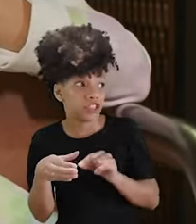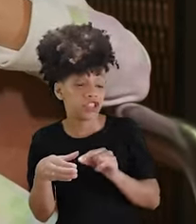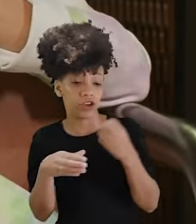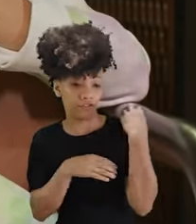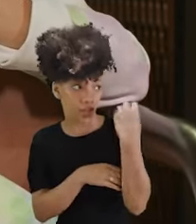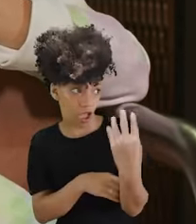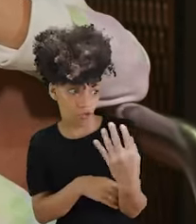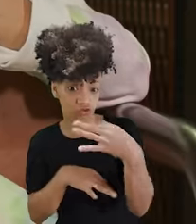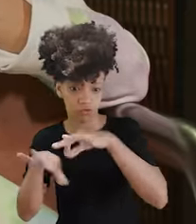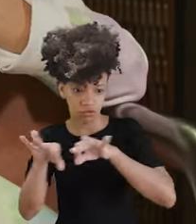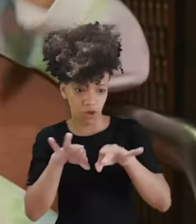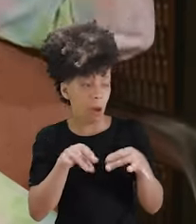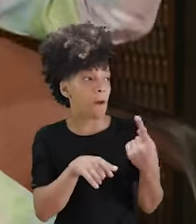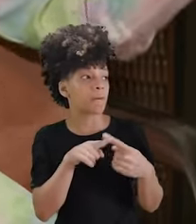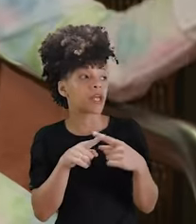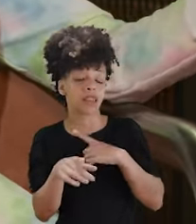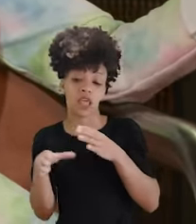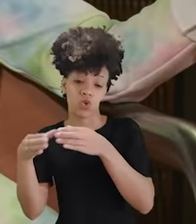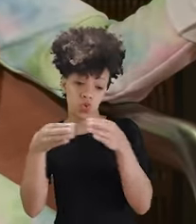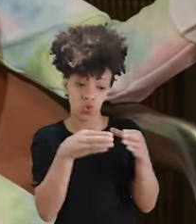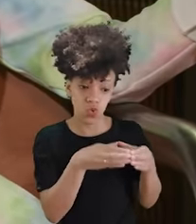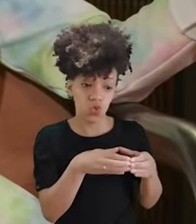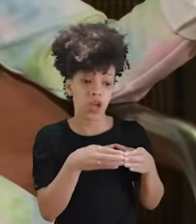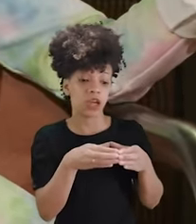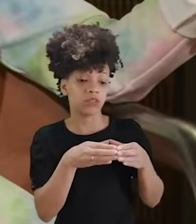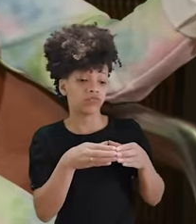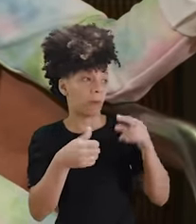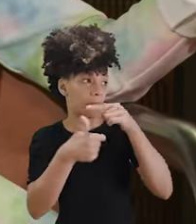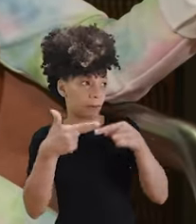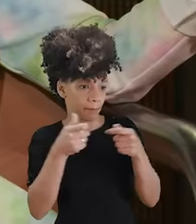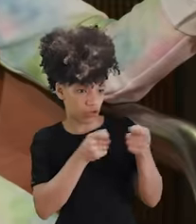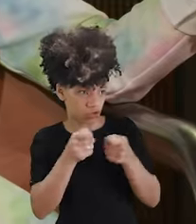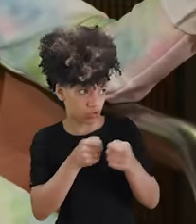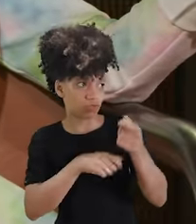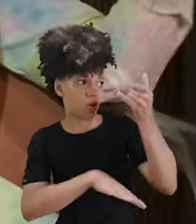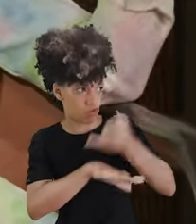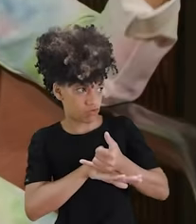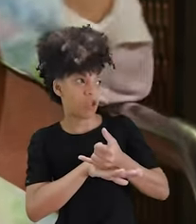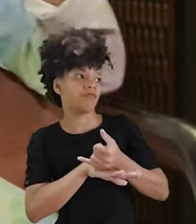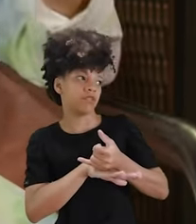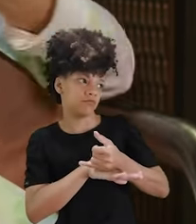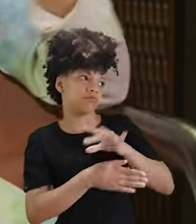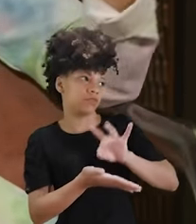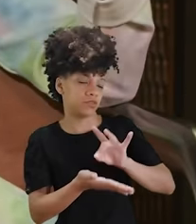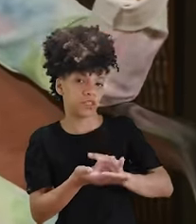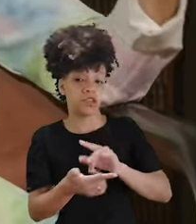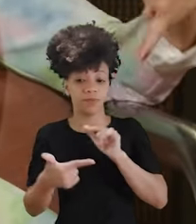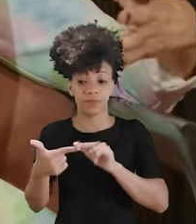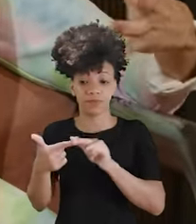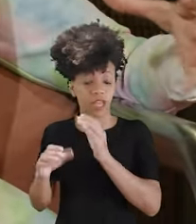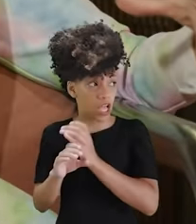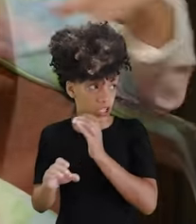de hotelaria né porque tem departamento da ponte de comando né que são os oficiais que que